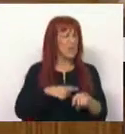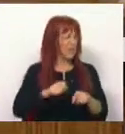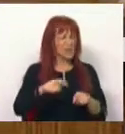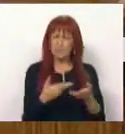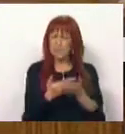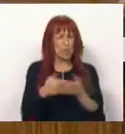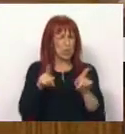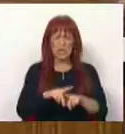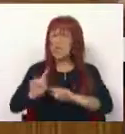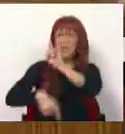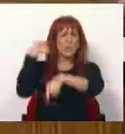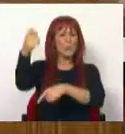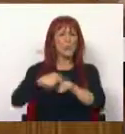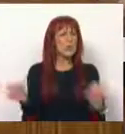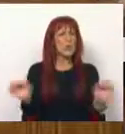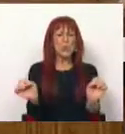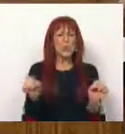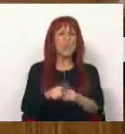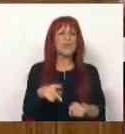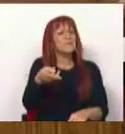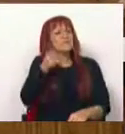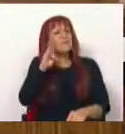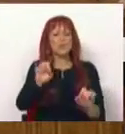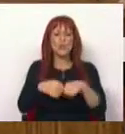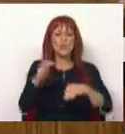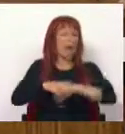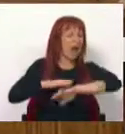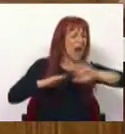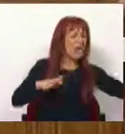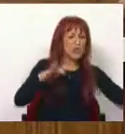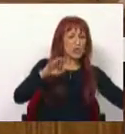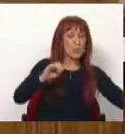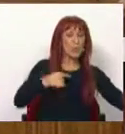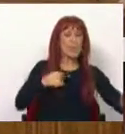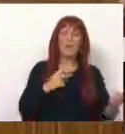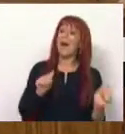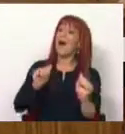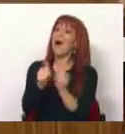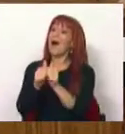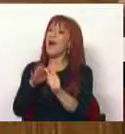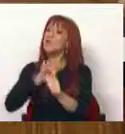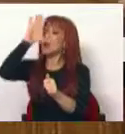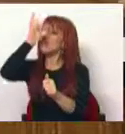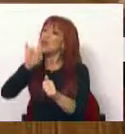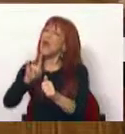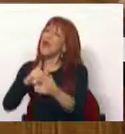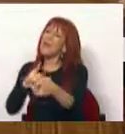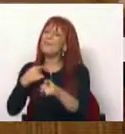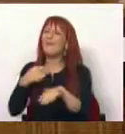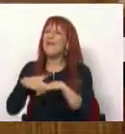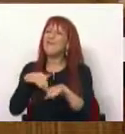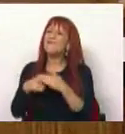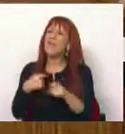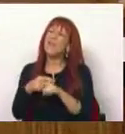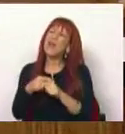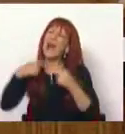essas negociações, nem depois, não houve nenhum dirigente dos partidos à esquerda do PS que se chegassem ao pé do Sr. Primeiro-Ministro, que fizessem